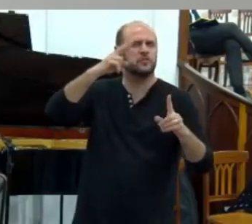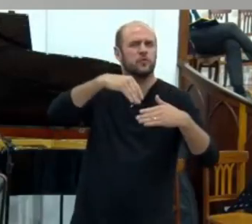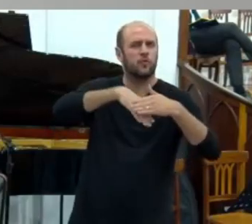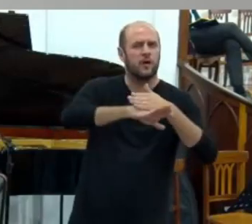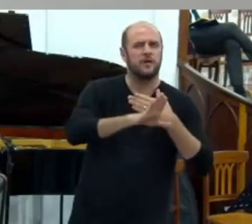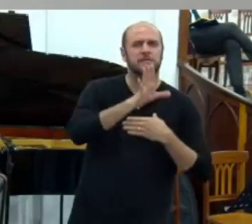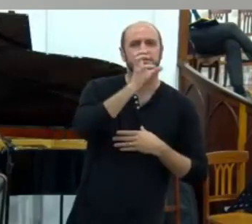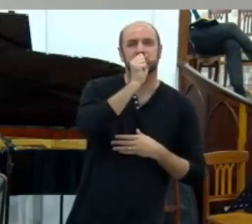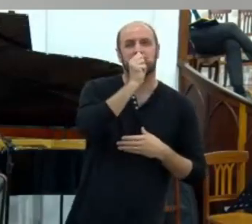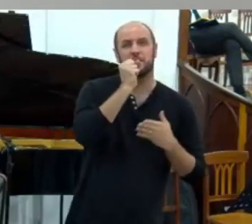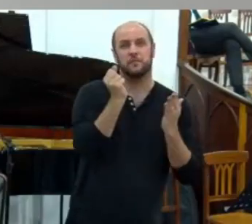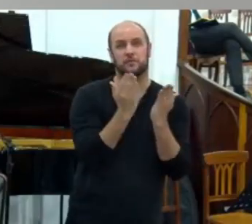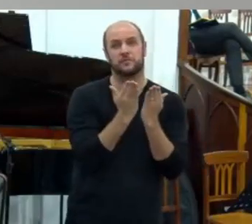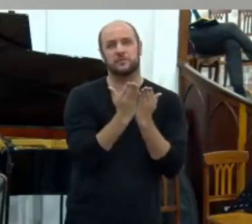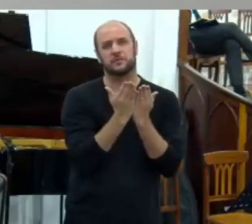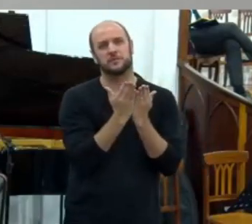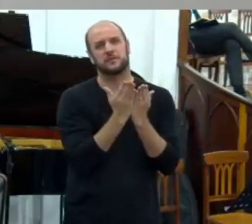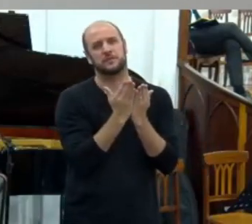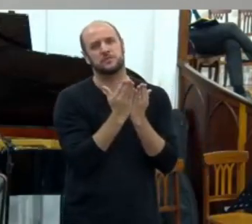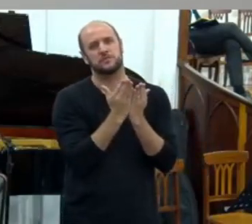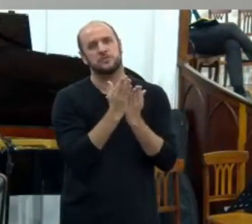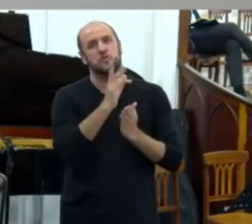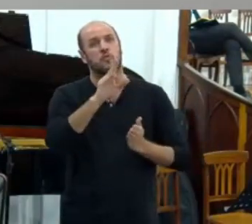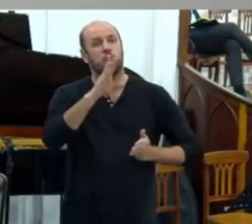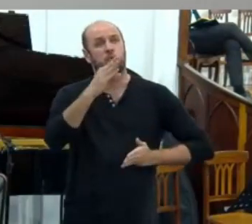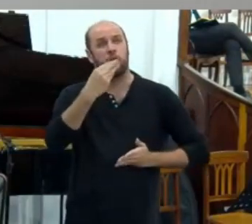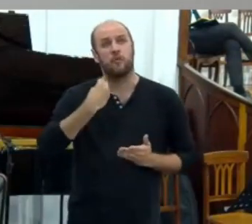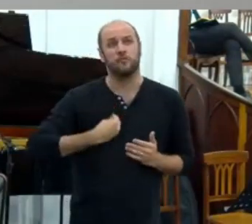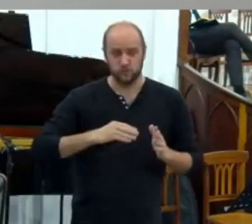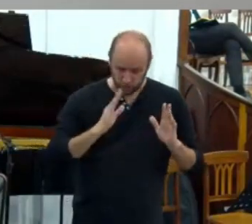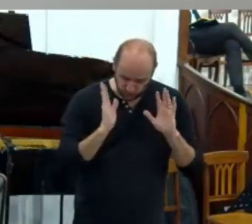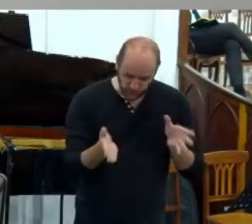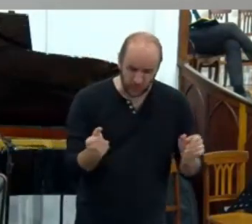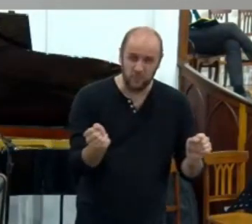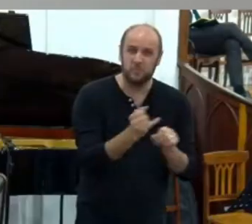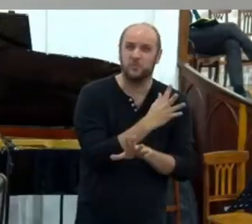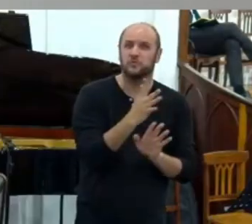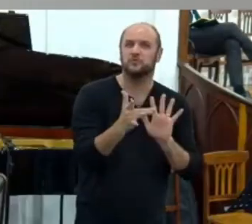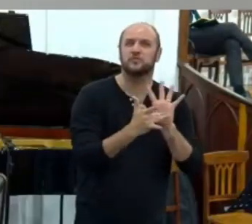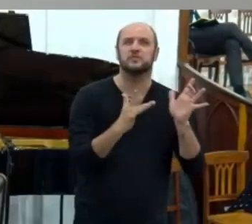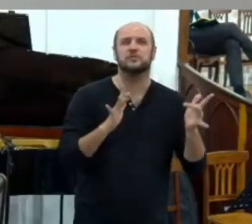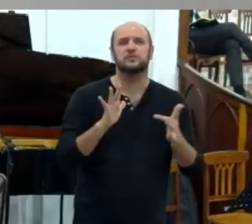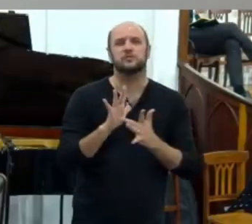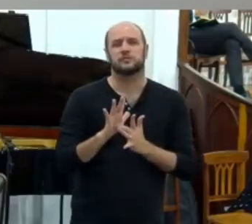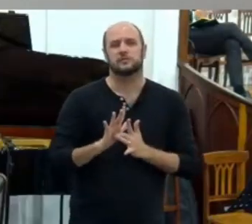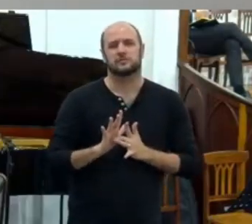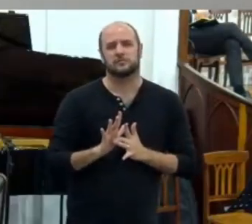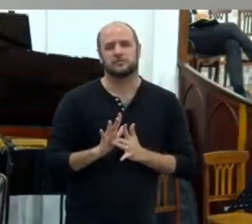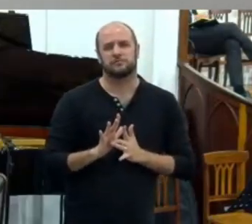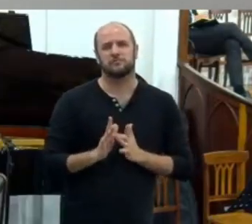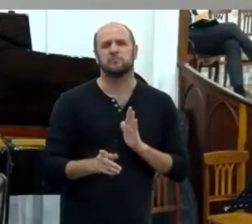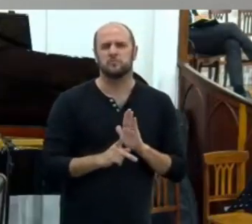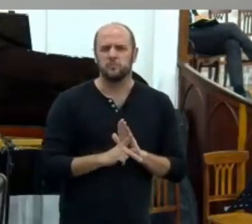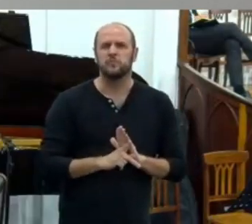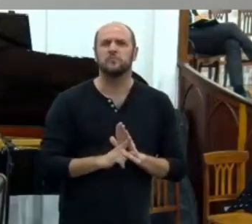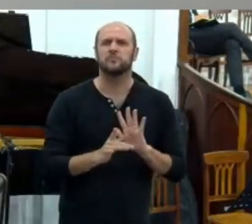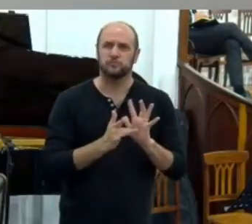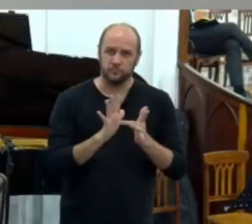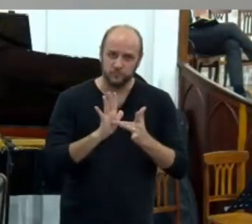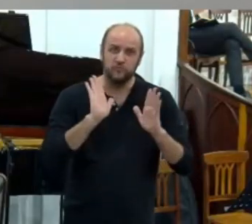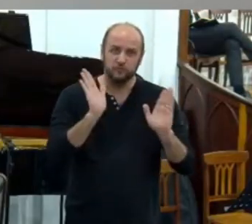sábado cristão como uma realidade já consumada em Cristo. Em Cristo.